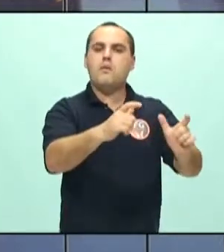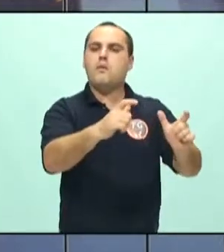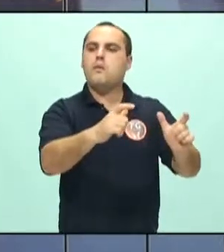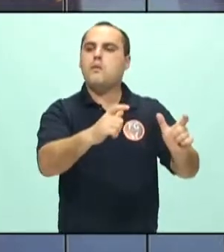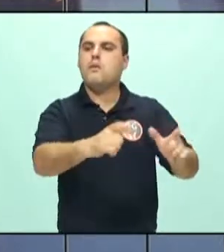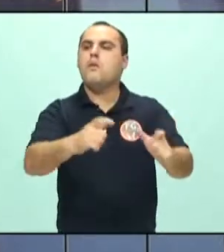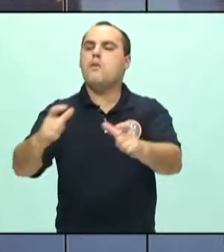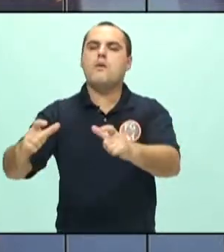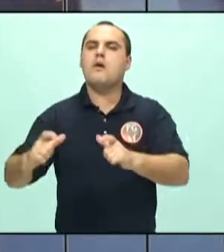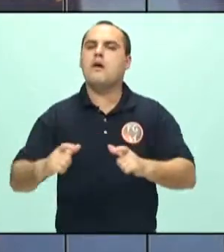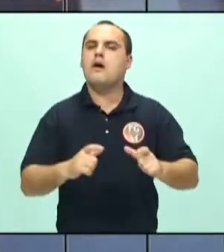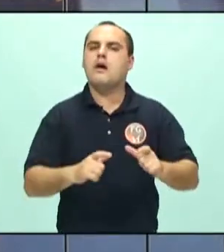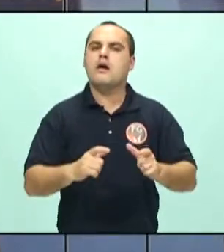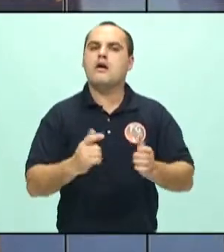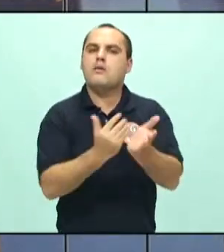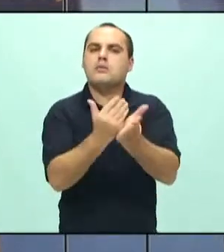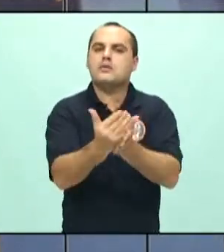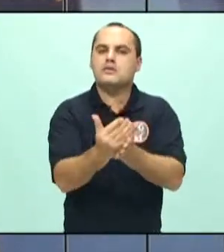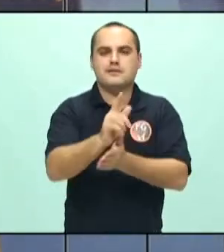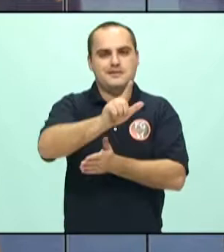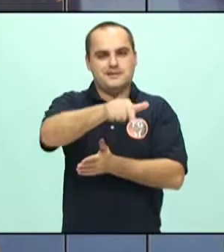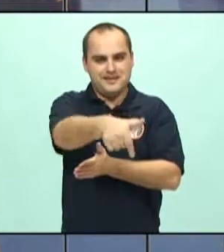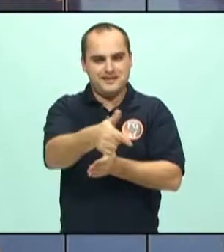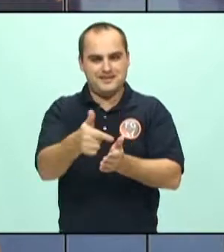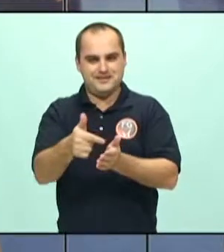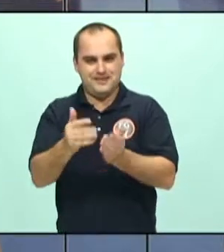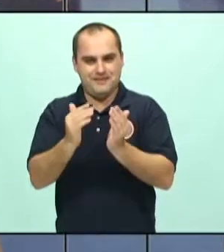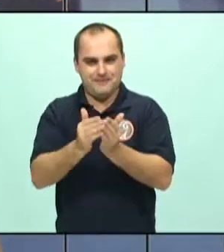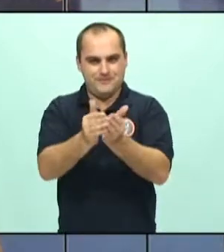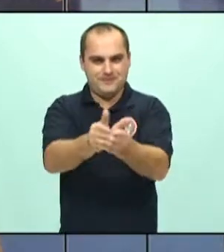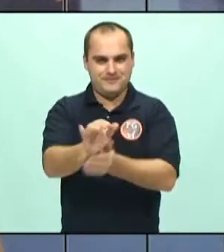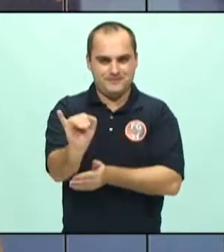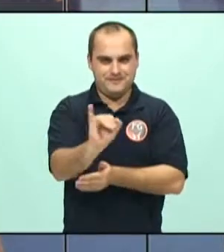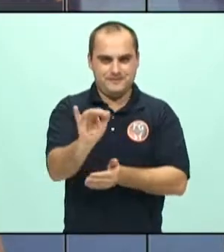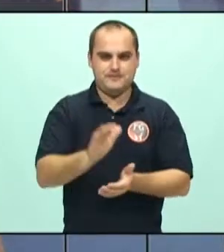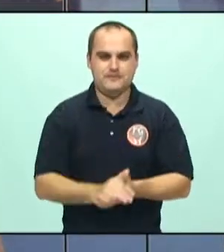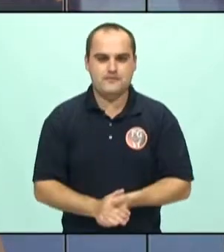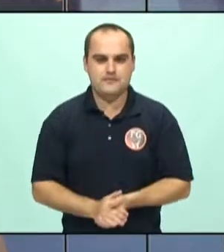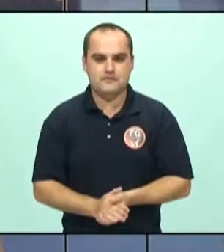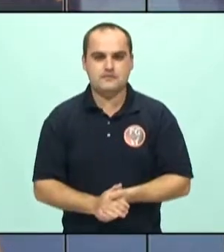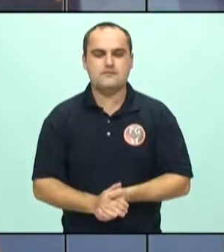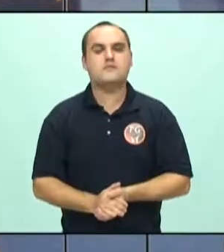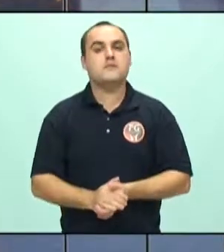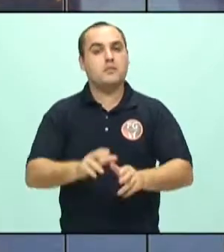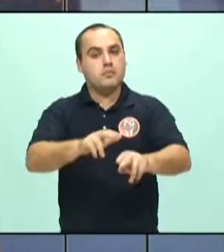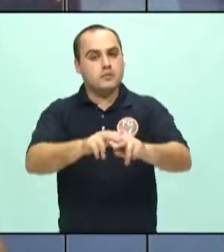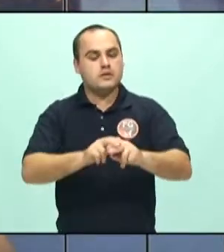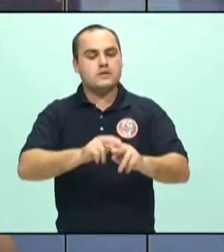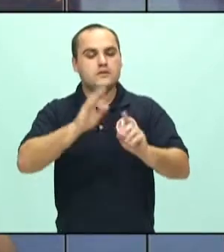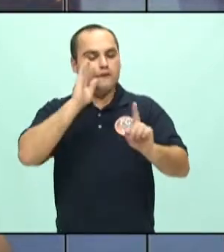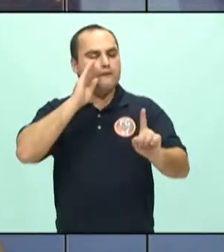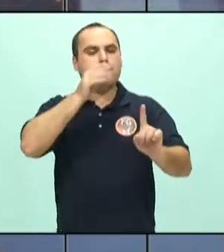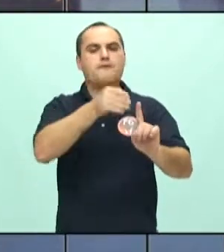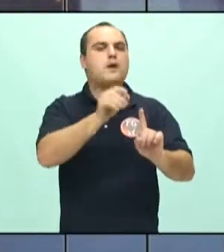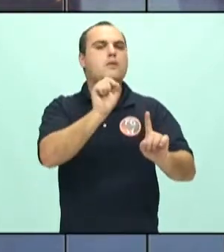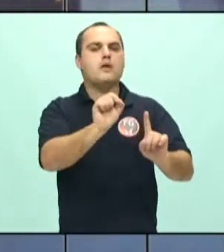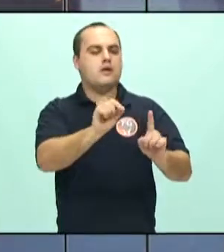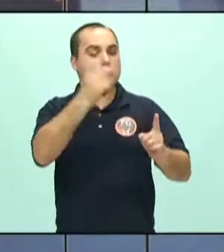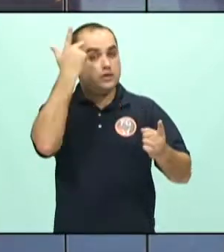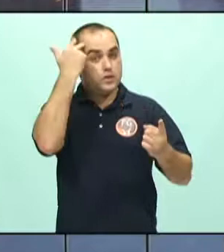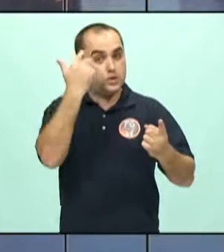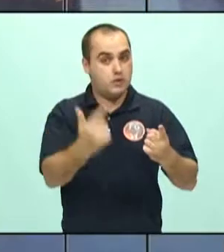de Itajaí. Então, nós direcionamos, focado na história dos trabalhadores, buscamos, cada